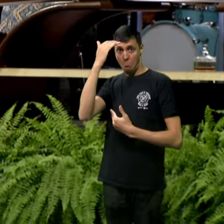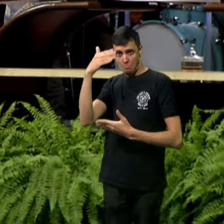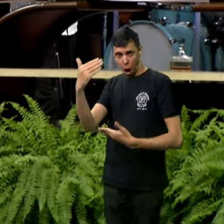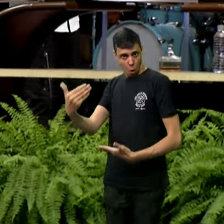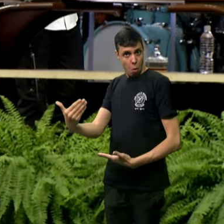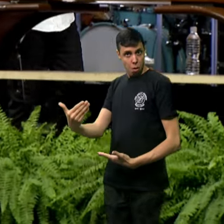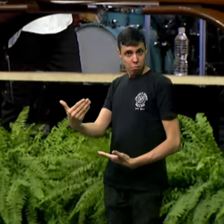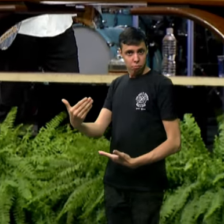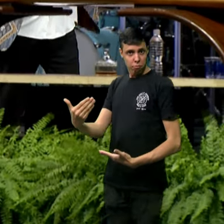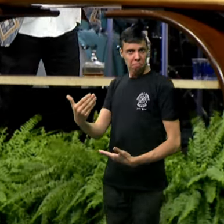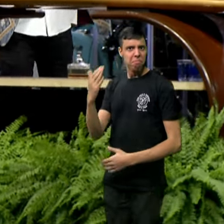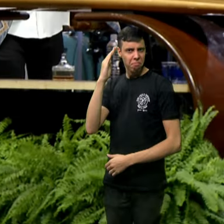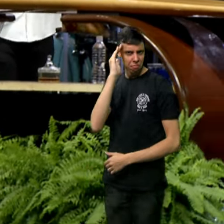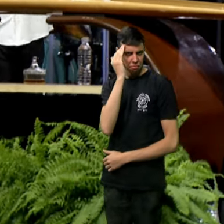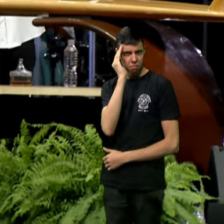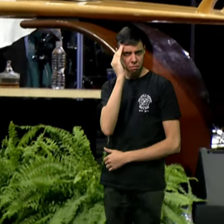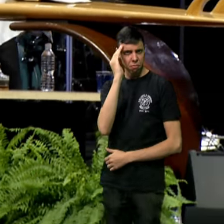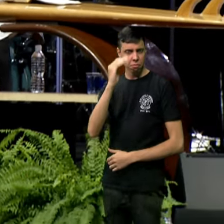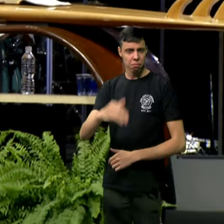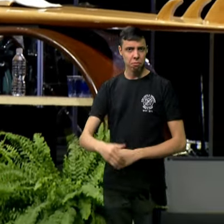Está entendendo ou não?